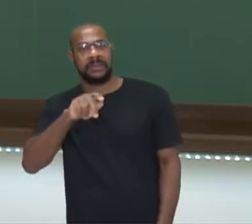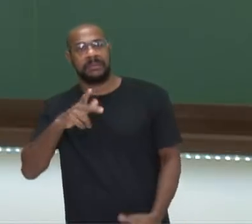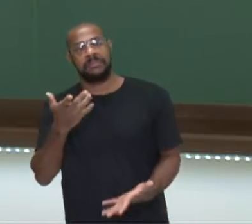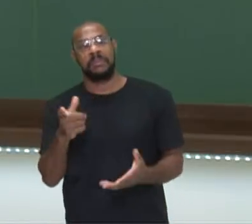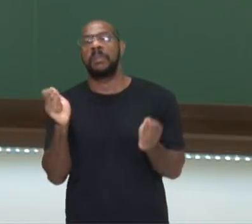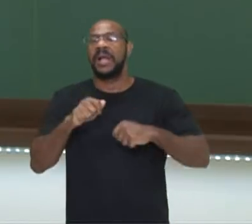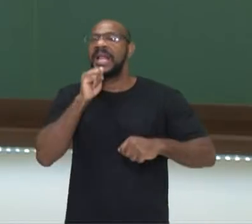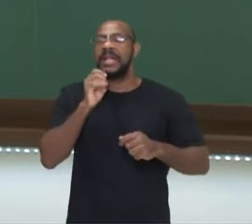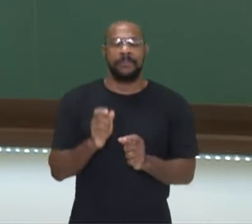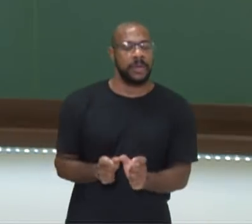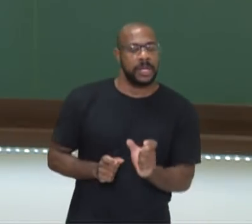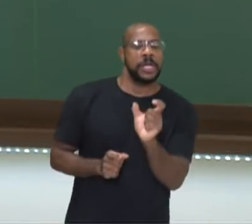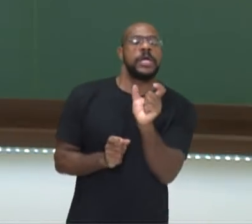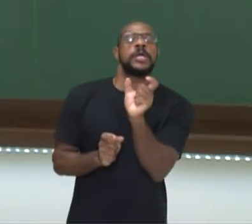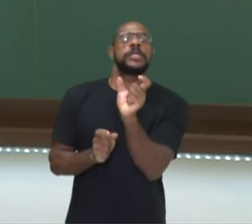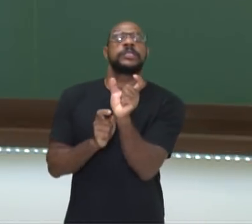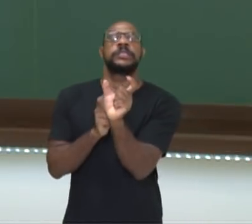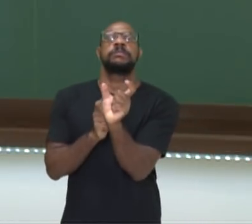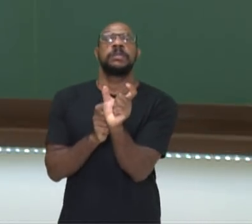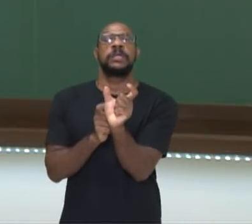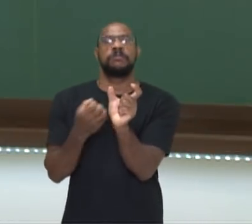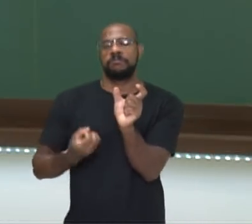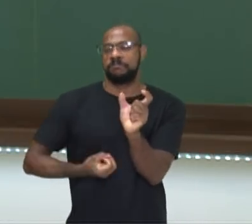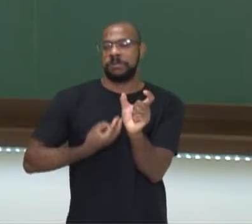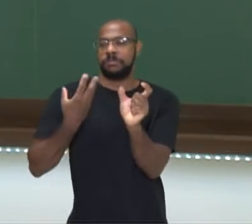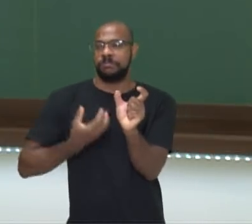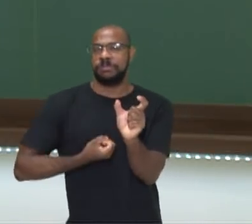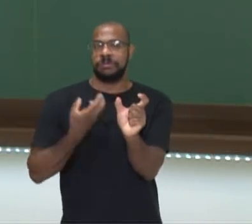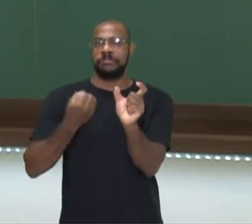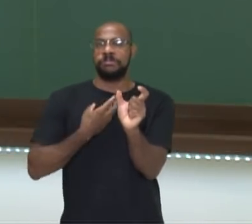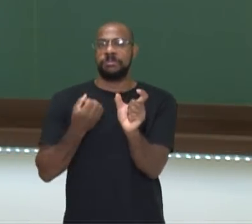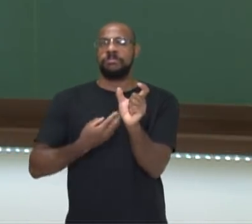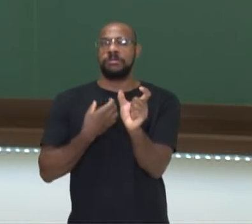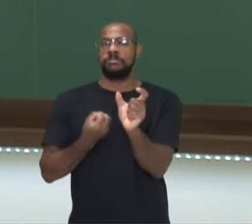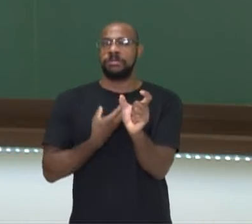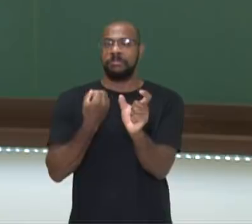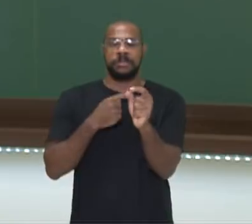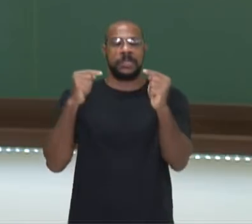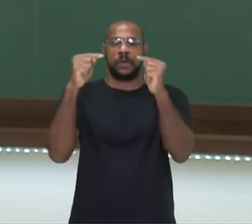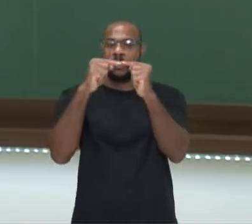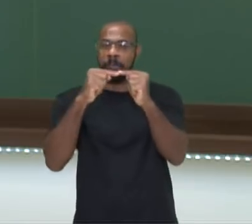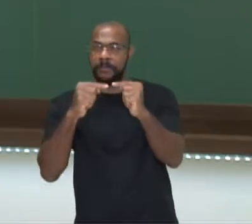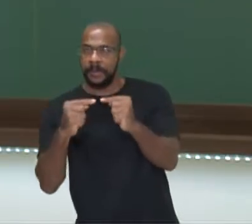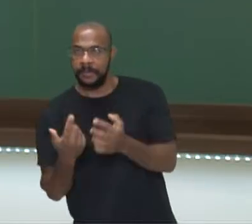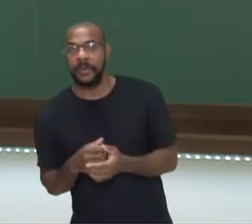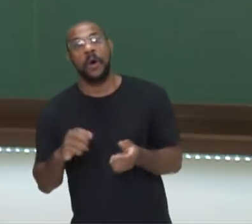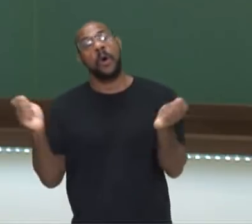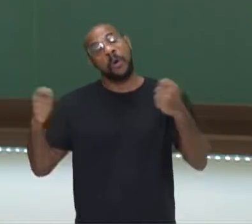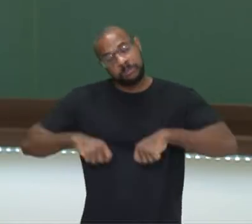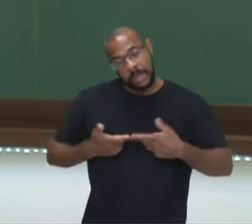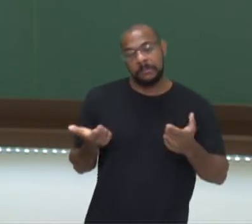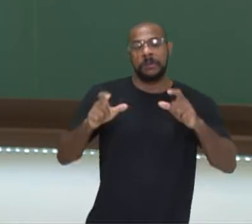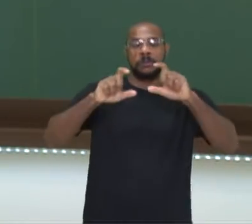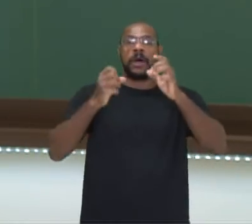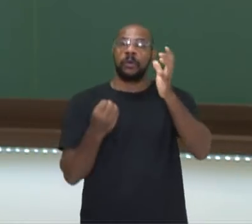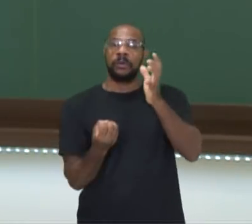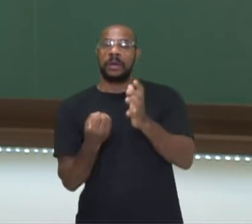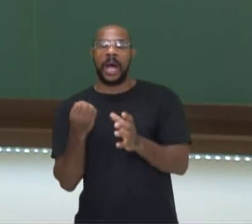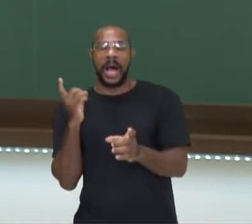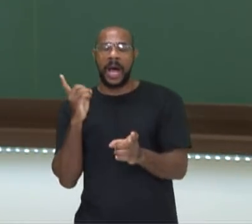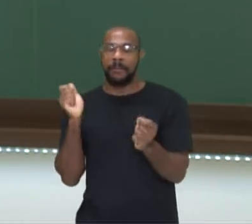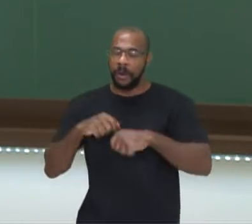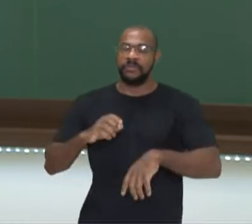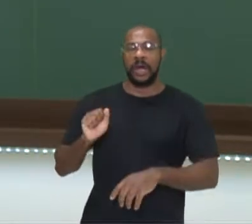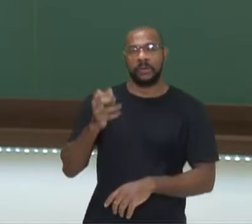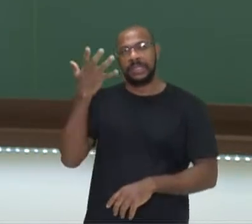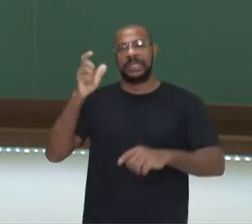sílabas poéticas. Pode acontecer, por exemplo, na quantidade de versos por estrofe. Pode acontecer,